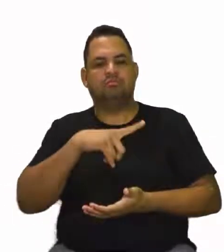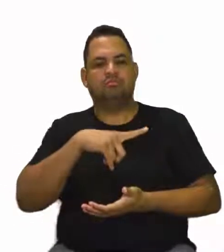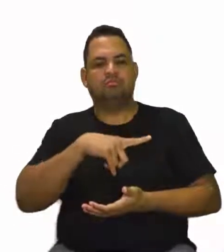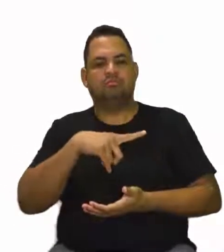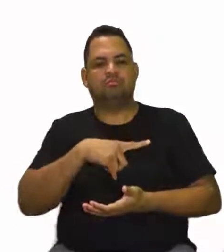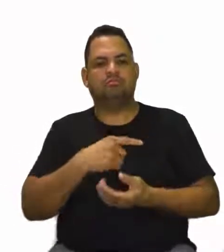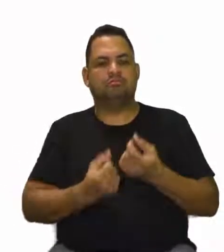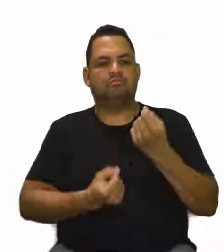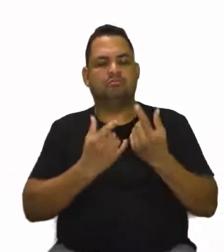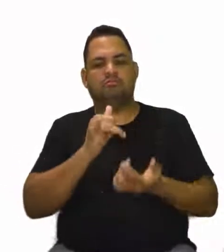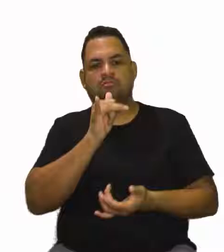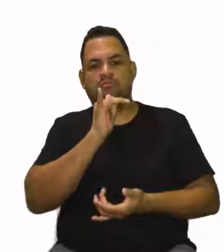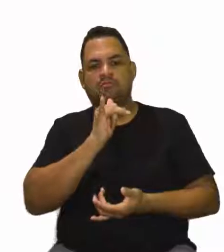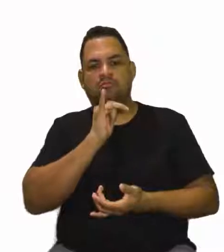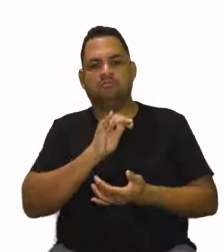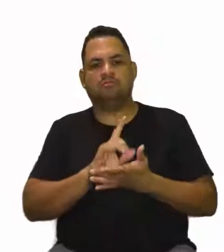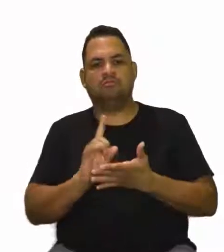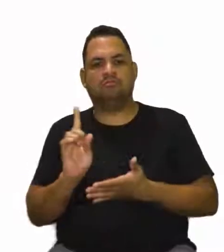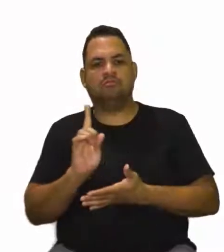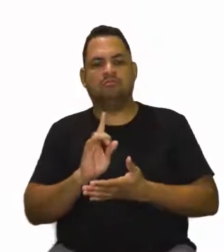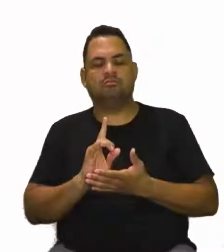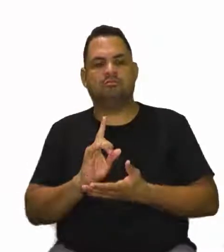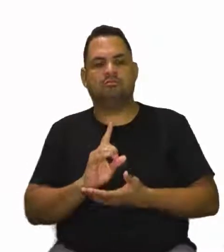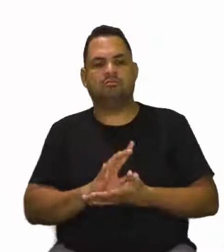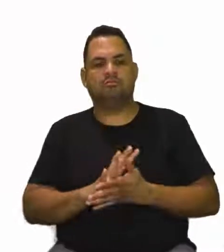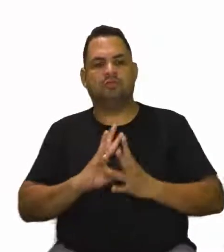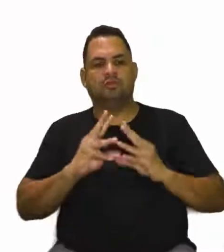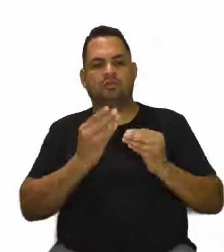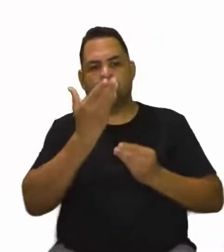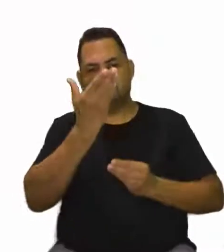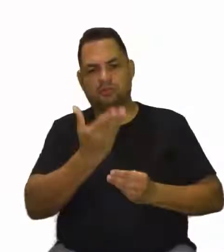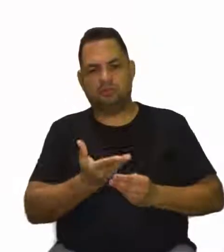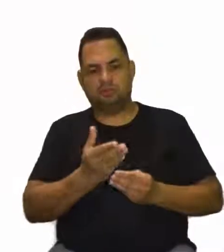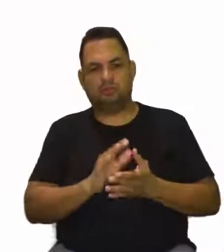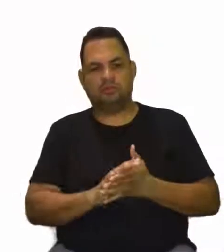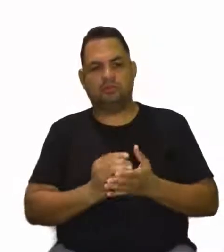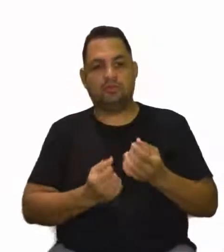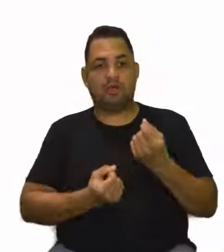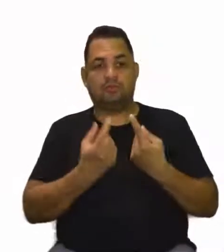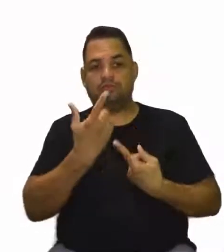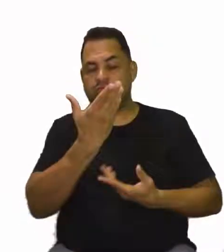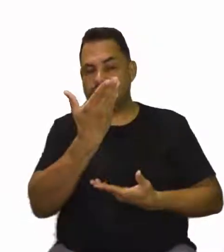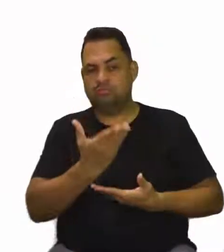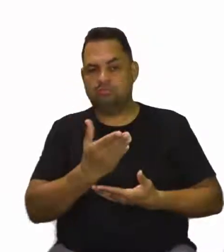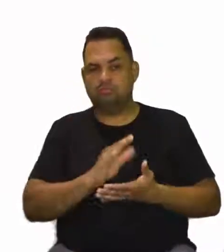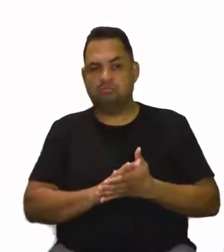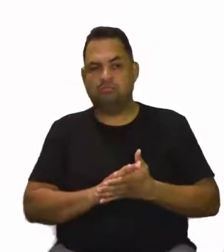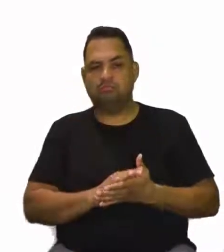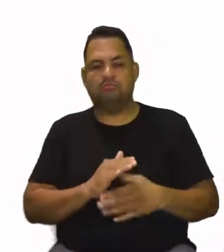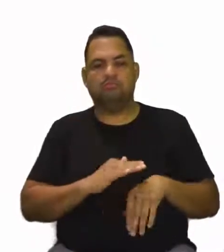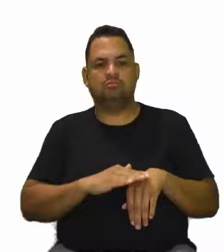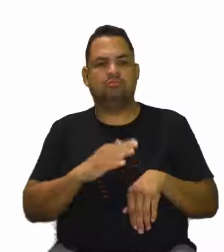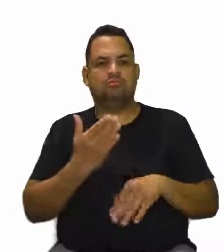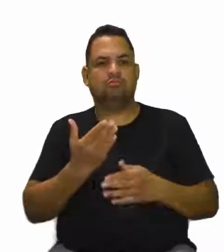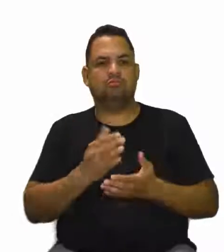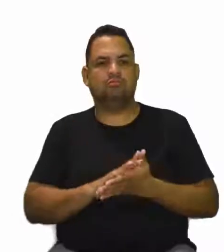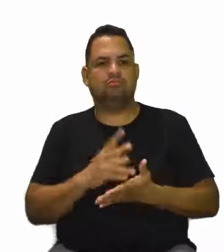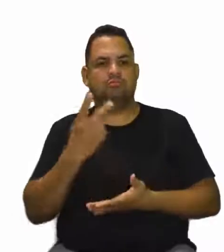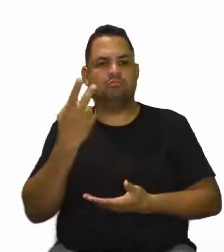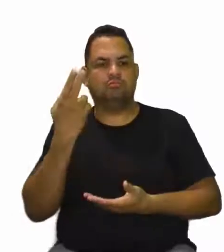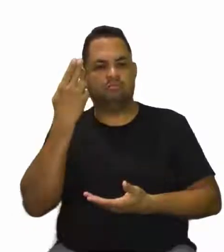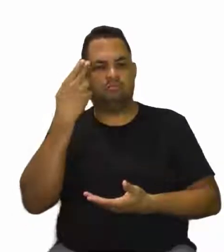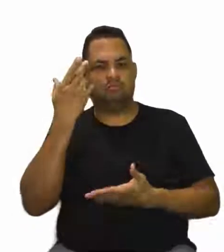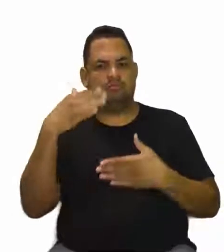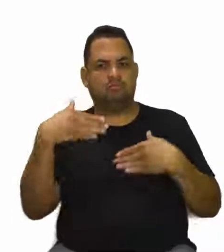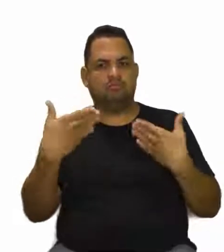temos alguns exemplos, não são todos que estão aqui, só são alguns e os mais comuns. Sobre